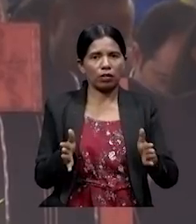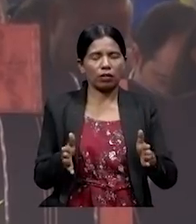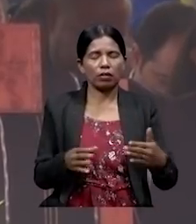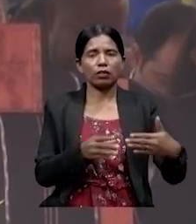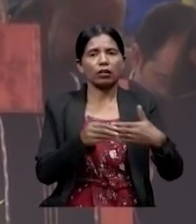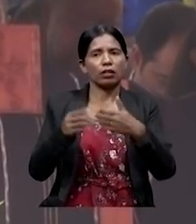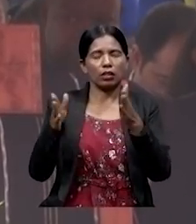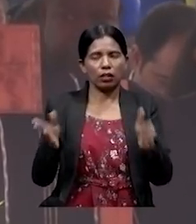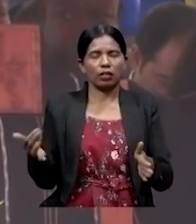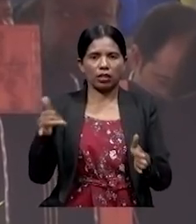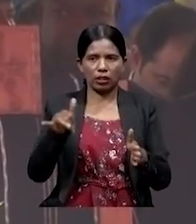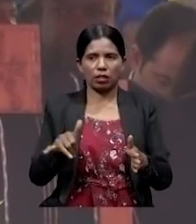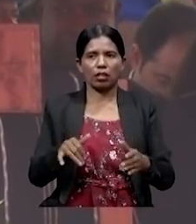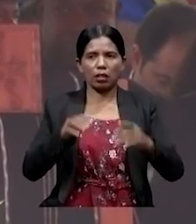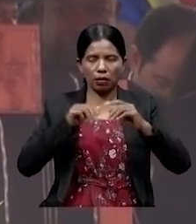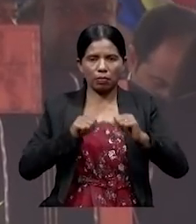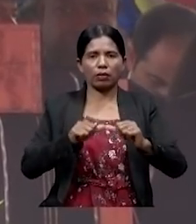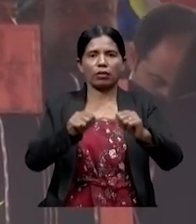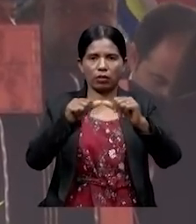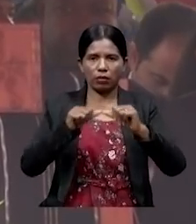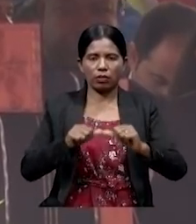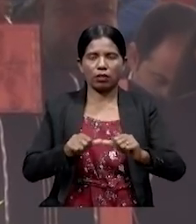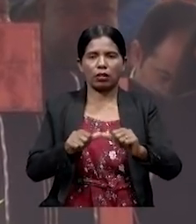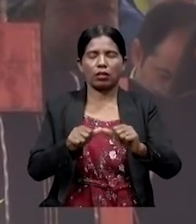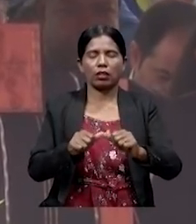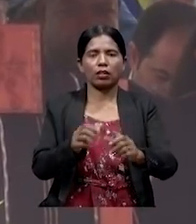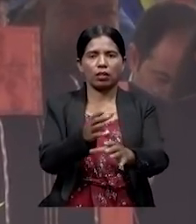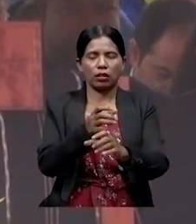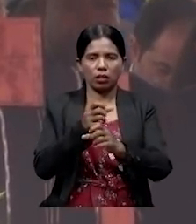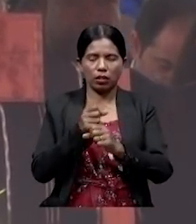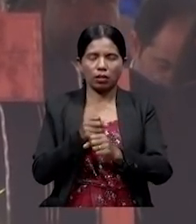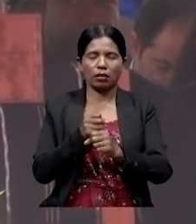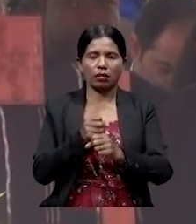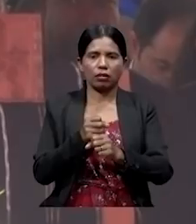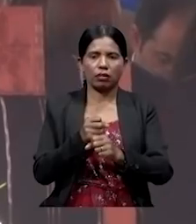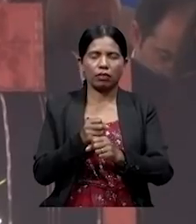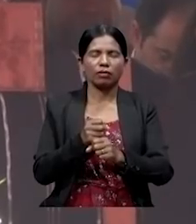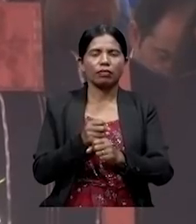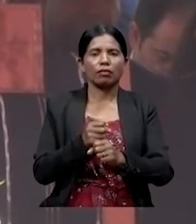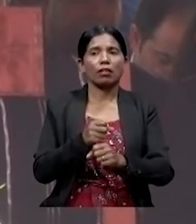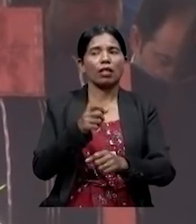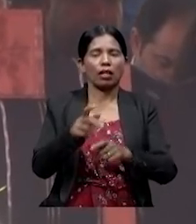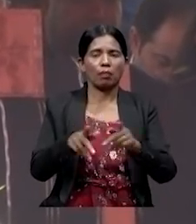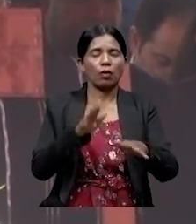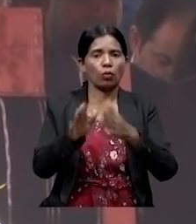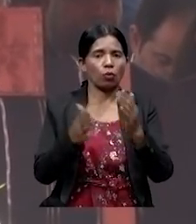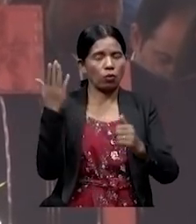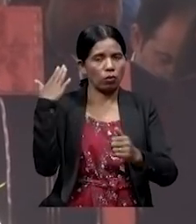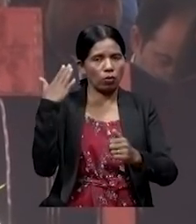Sira, Nebe continua, obra Nebe, geração 75, Halo.